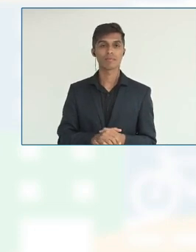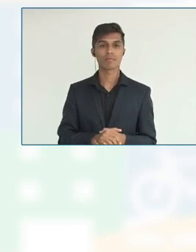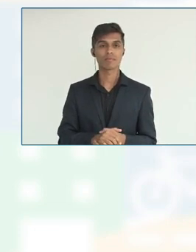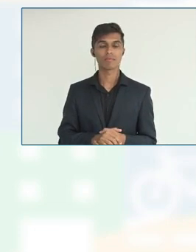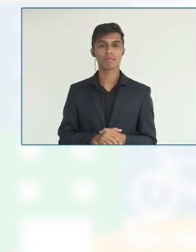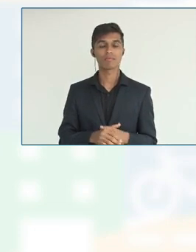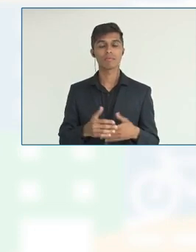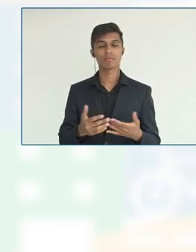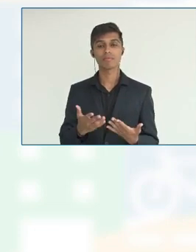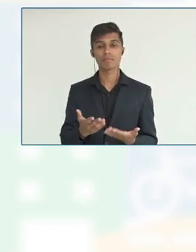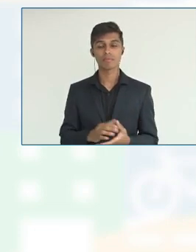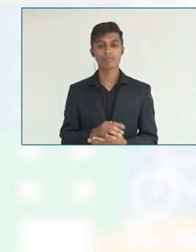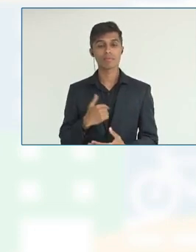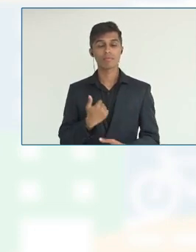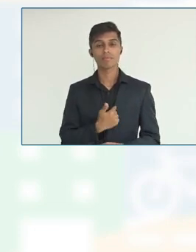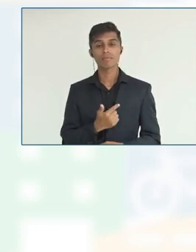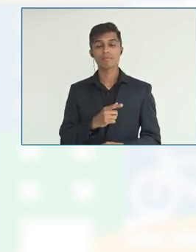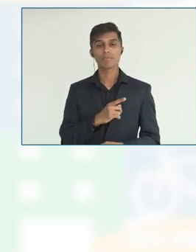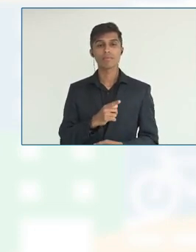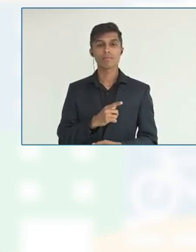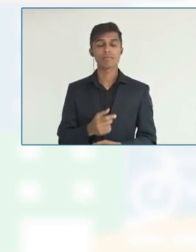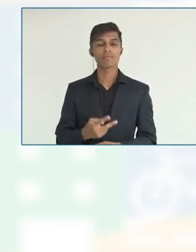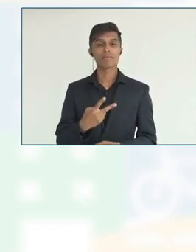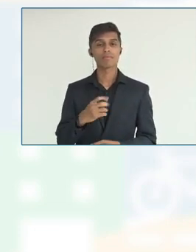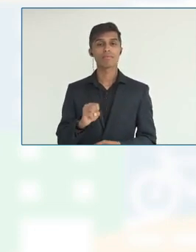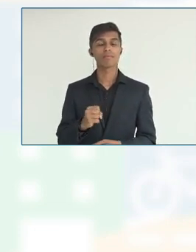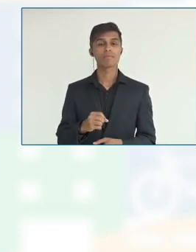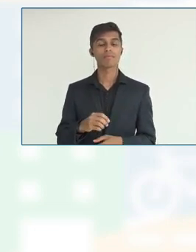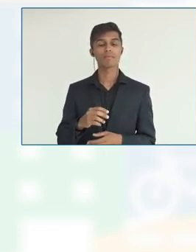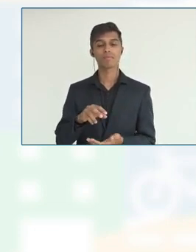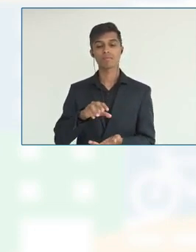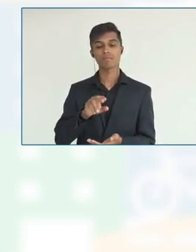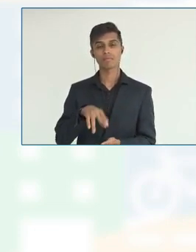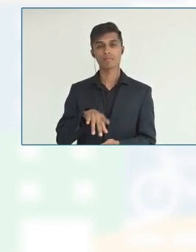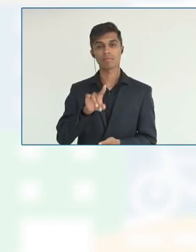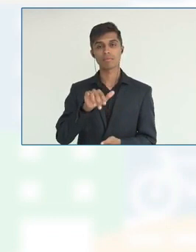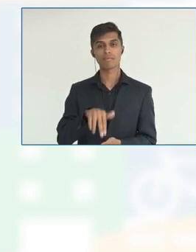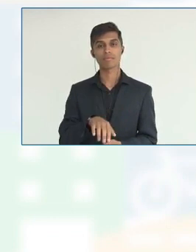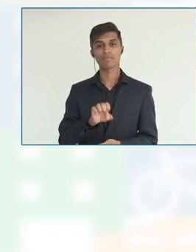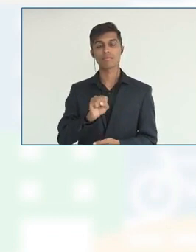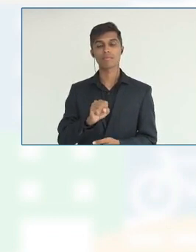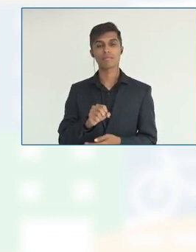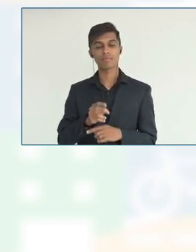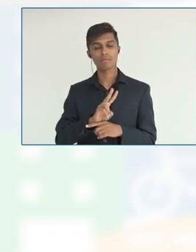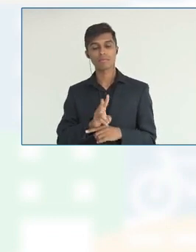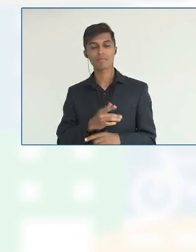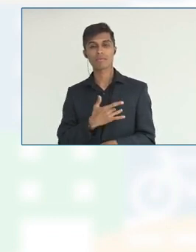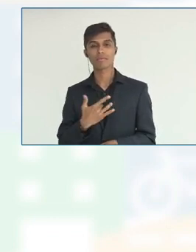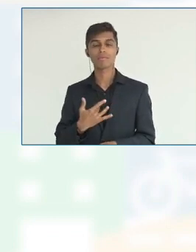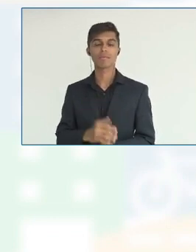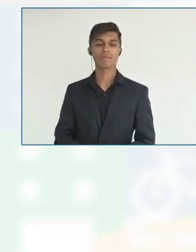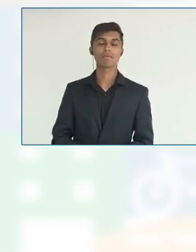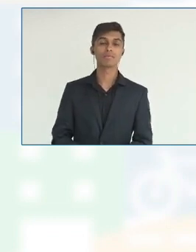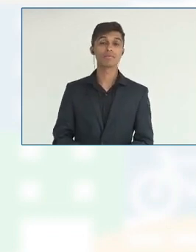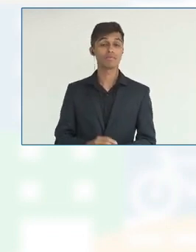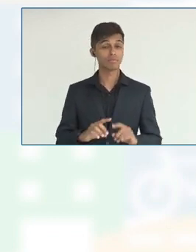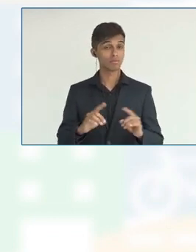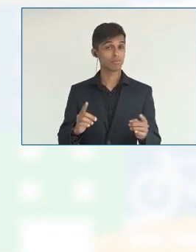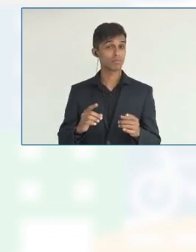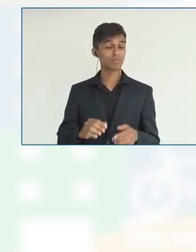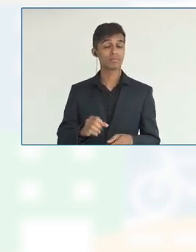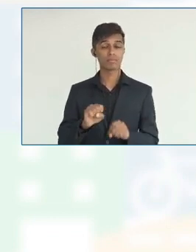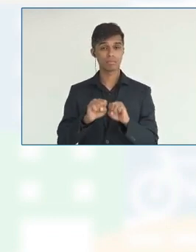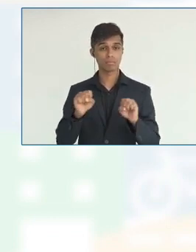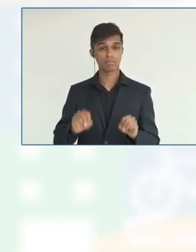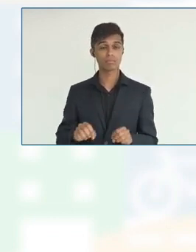saúde, tá bom? Então, a gente tem aí 28 unidades de vigilância em saúde. Bom, lembrando, né, que o Sistema Municipal de Saúde,